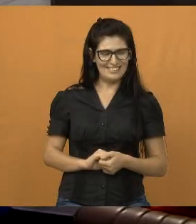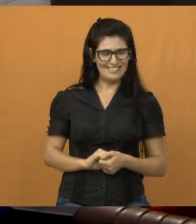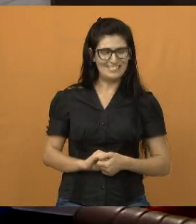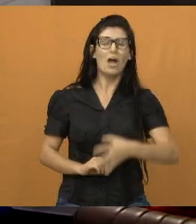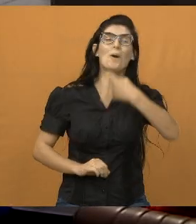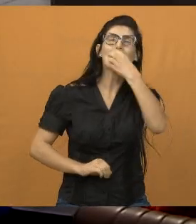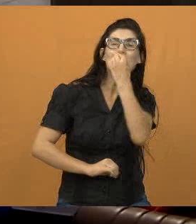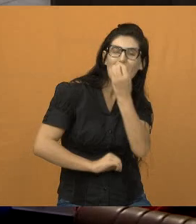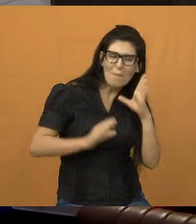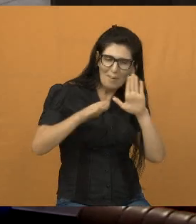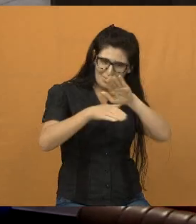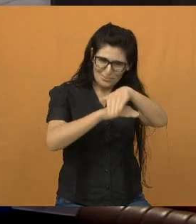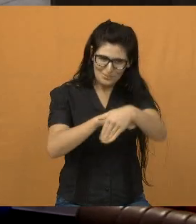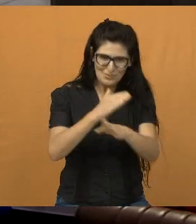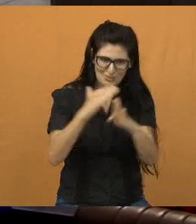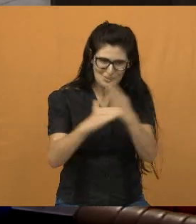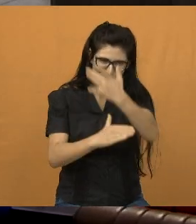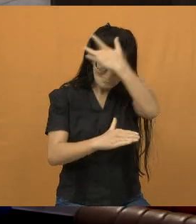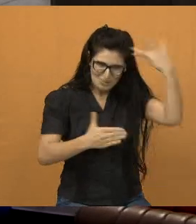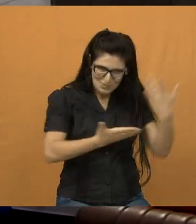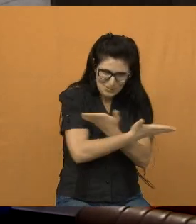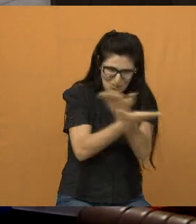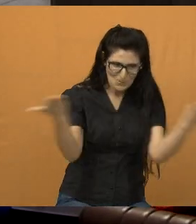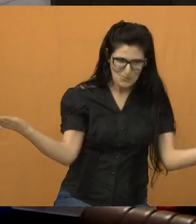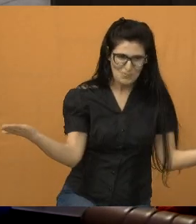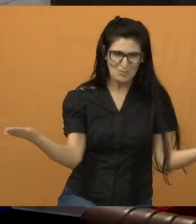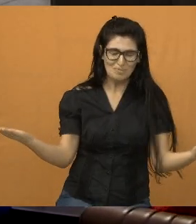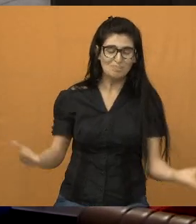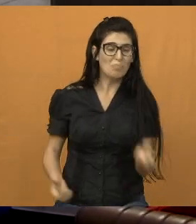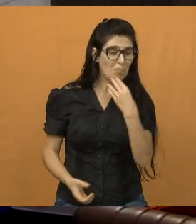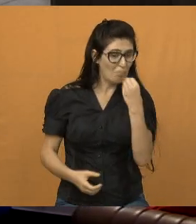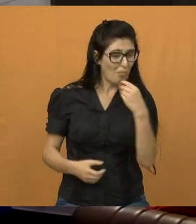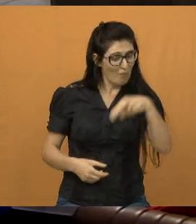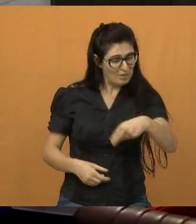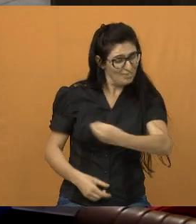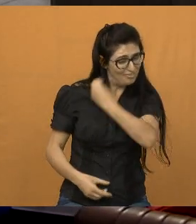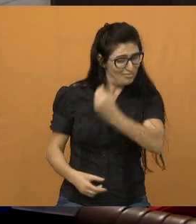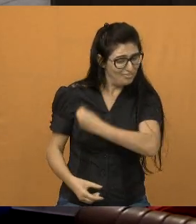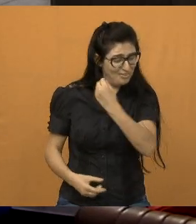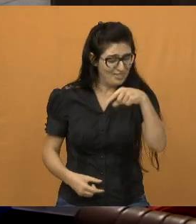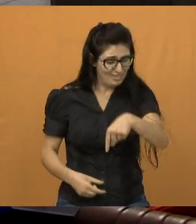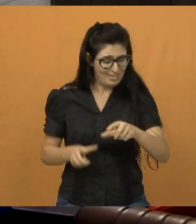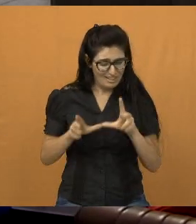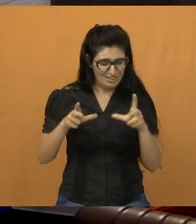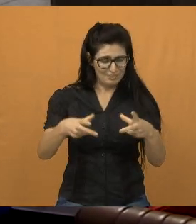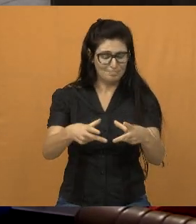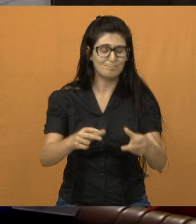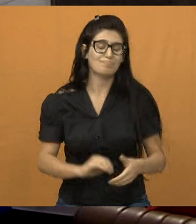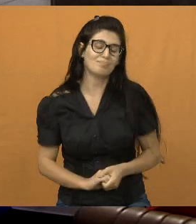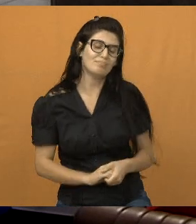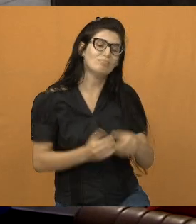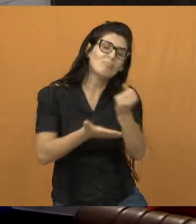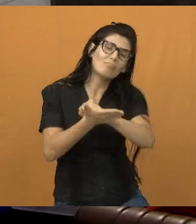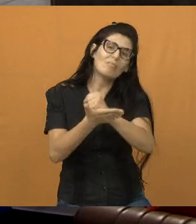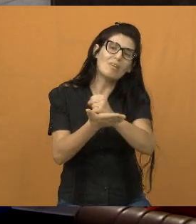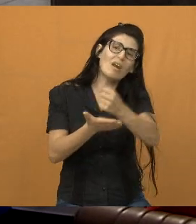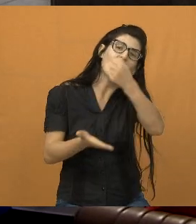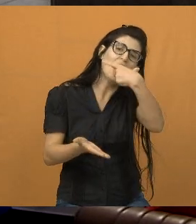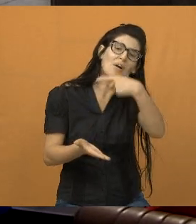Boa noite a todos. Prazer estar nessa casa. No caso da assistência farmacêutica,